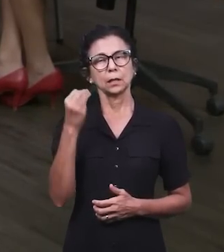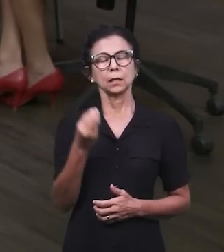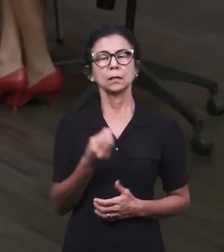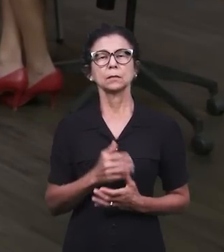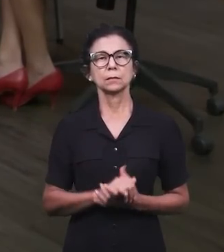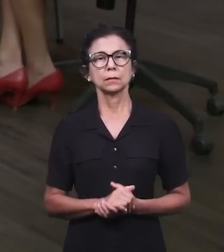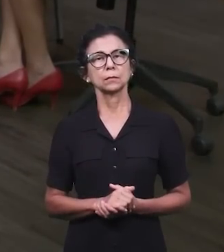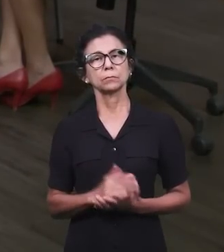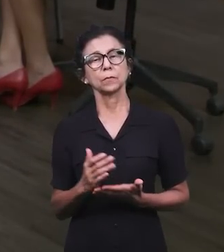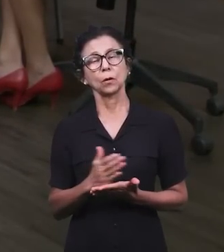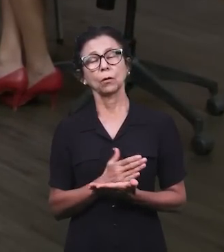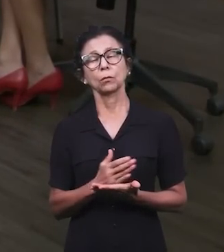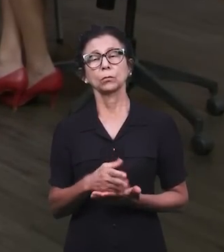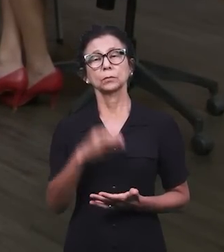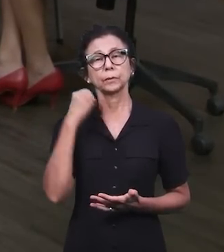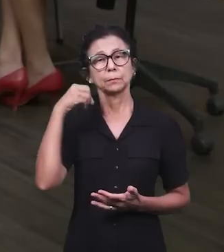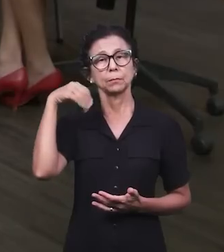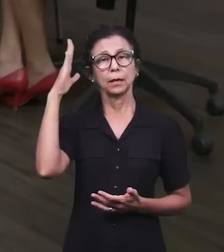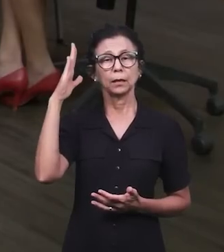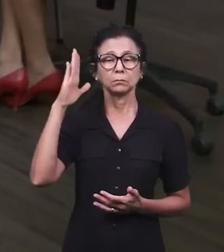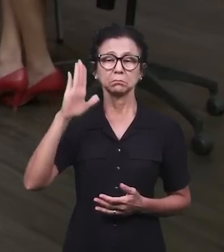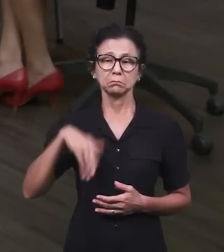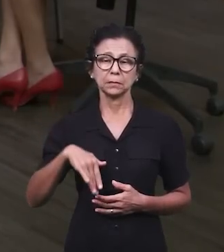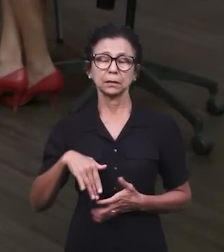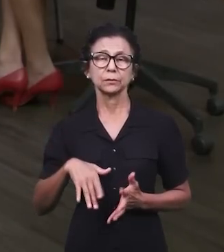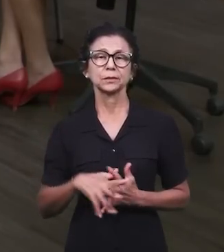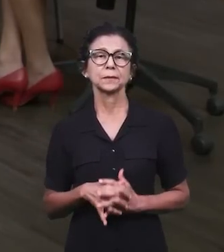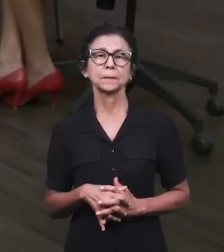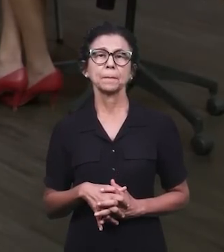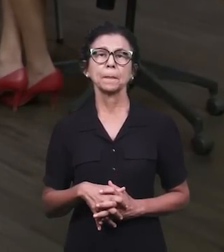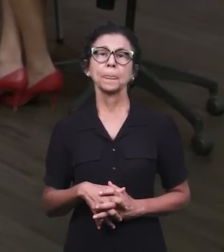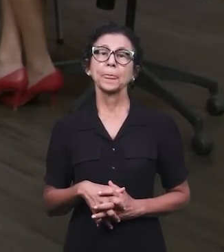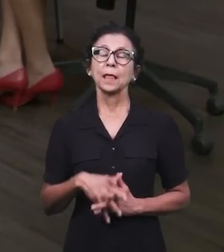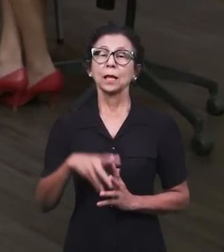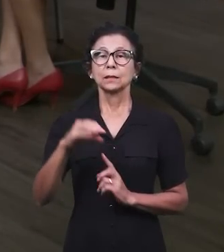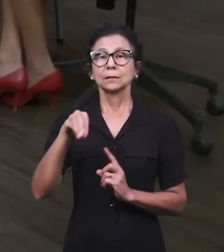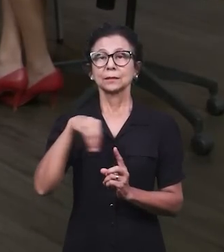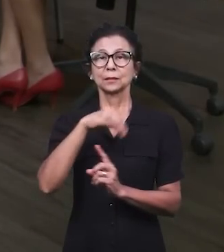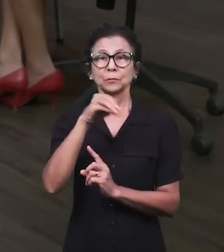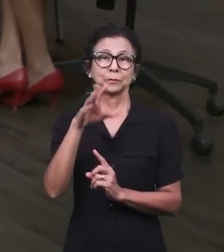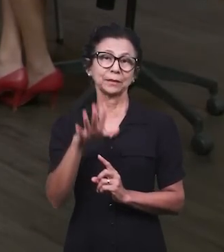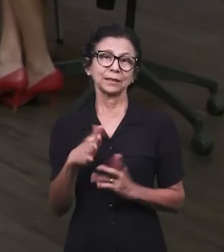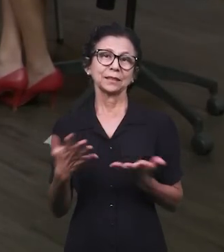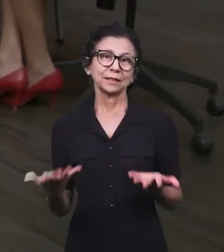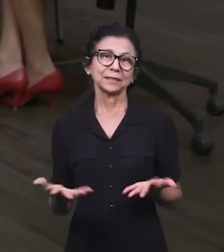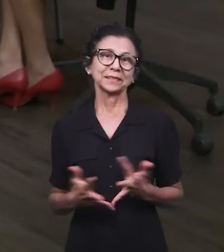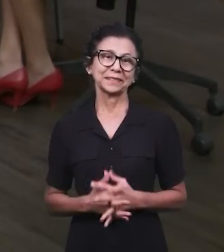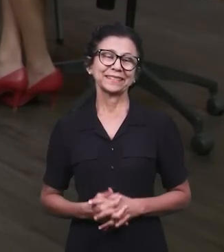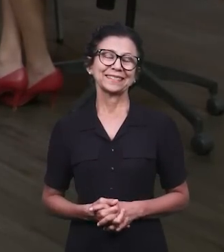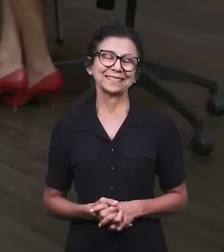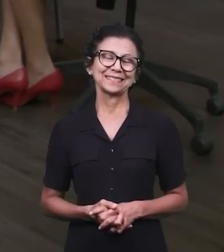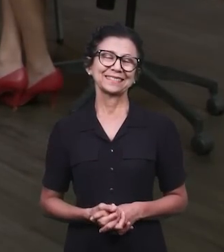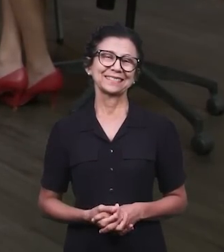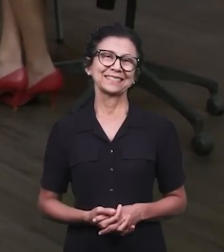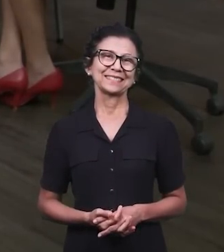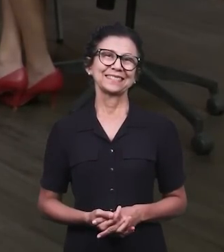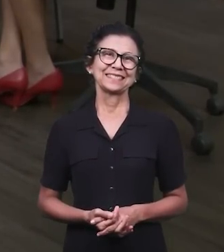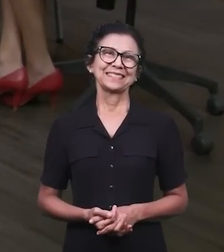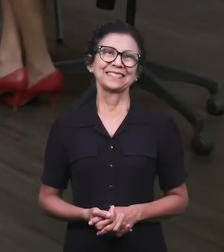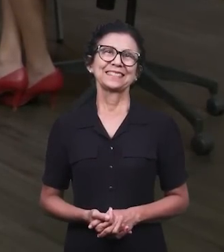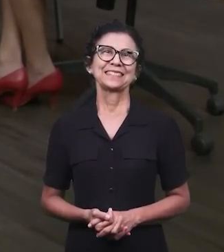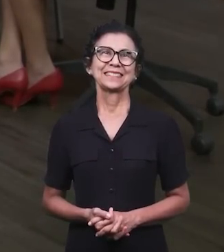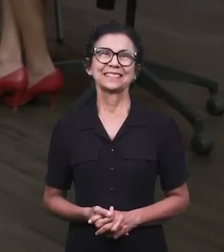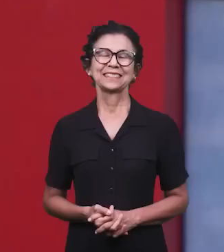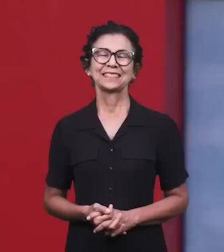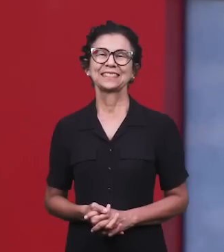né? Porque isso é interessante em relação ao recurso da graça, né? Já vou abrir aqui um anexo. Eu volto. O recurso da graça